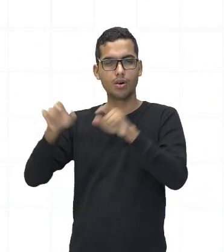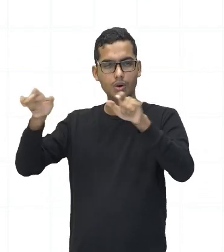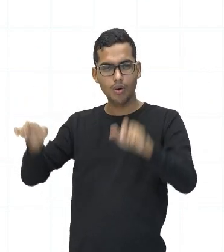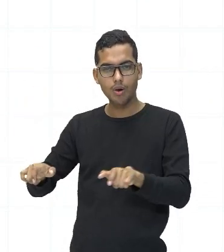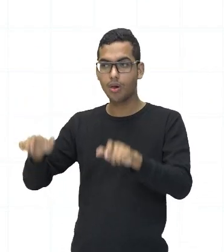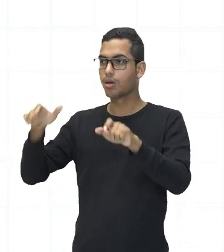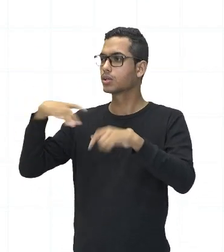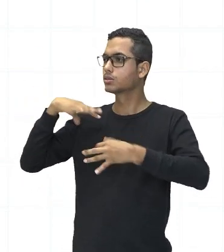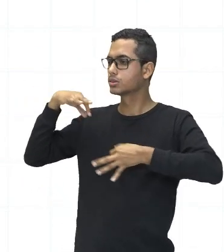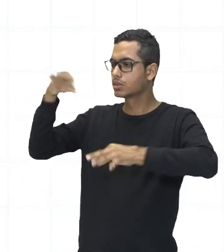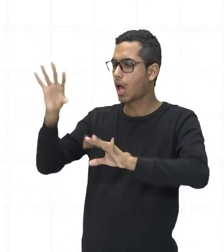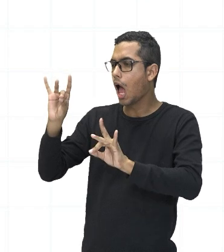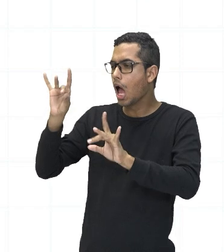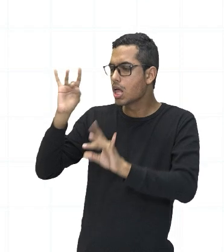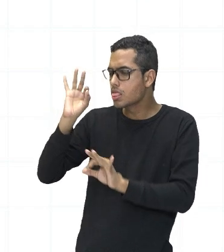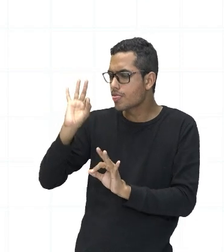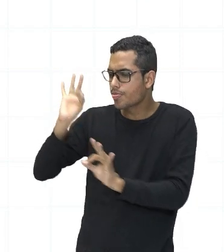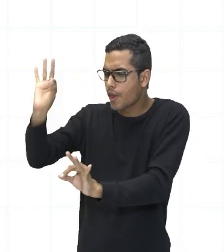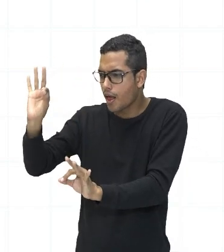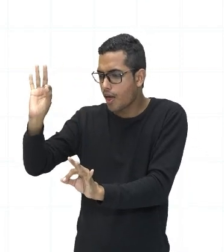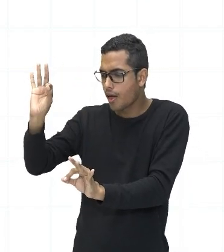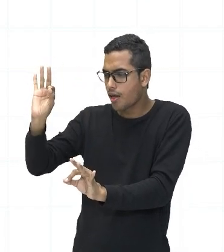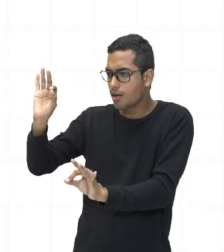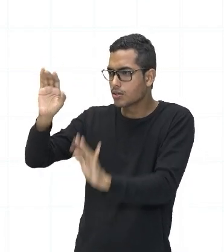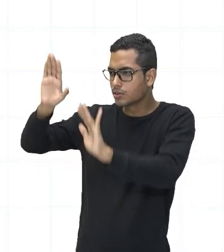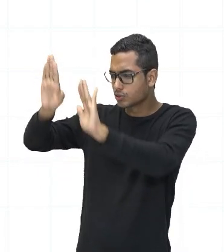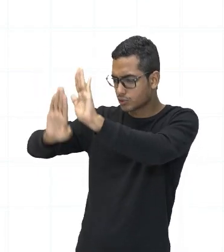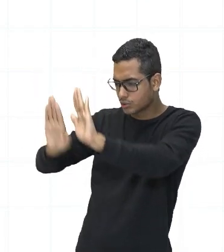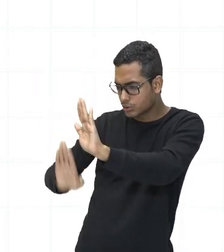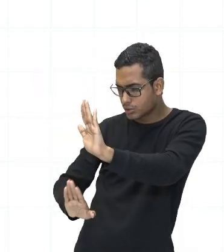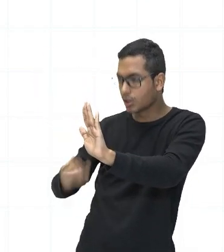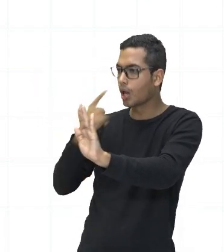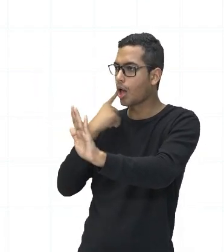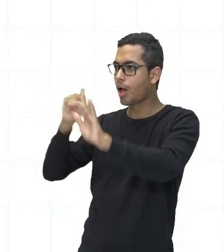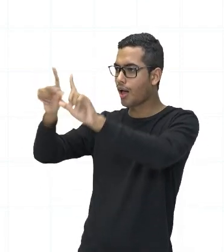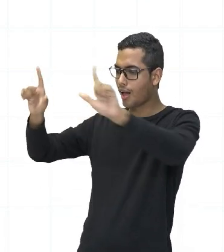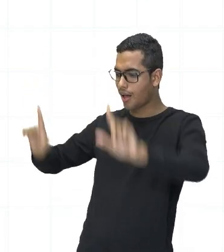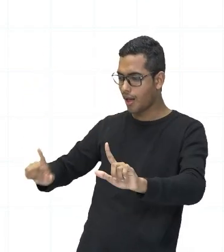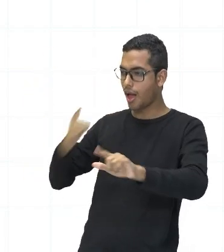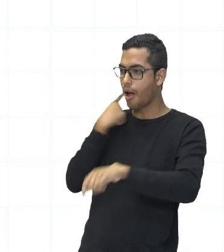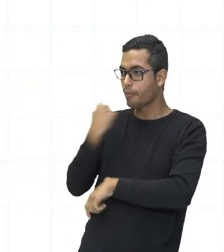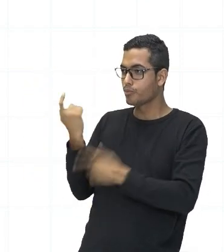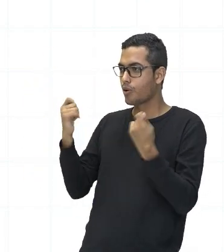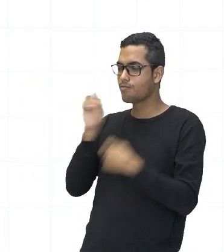veja que é um texto de ampla circulação em vários ambientes e